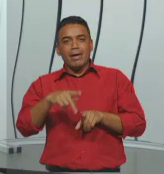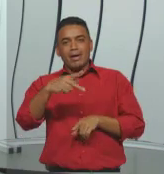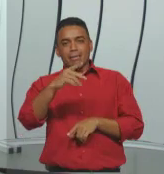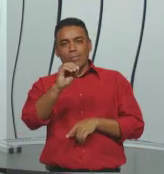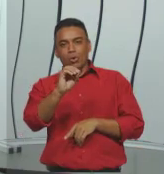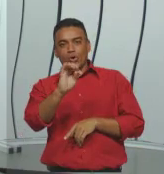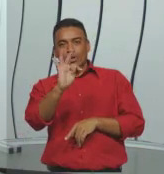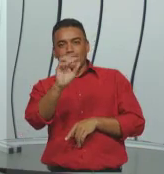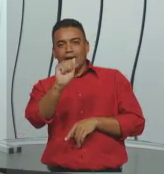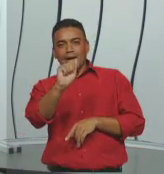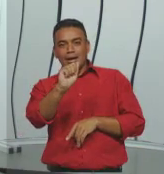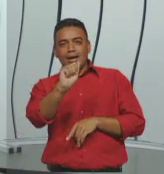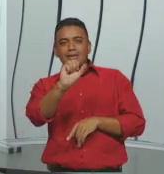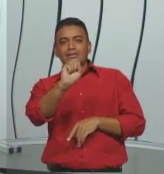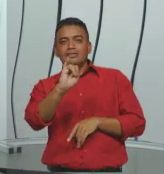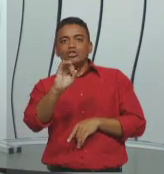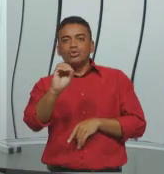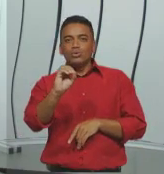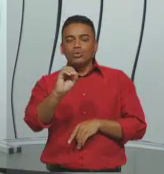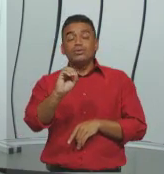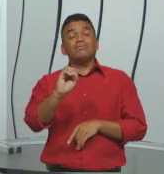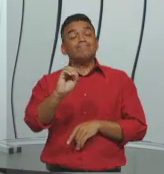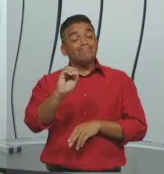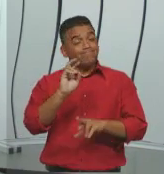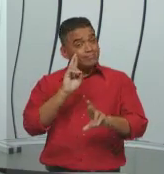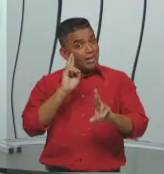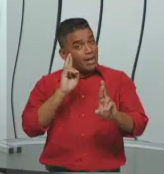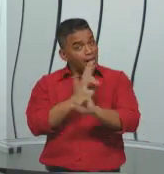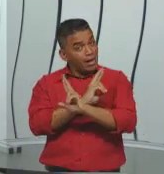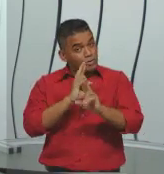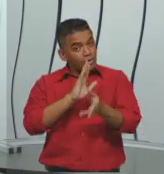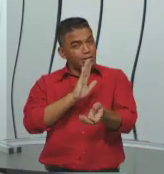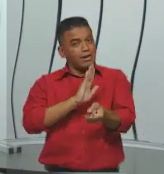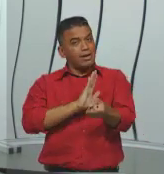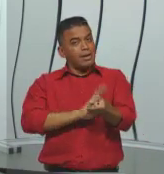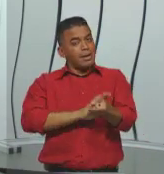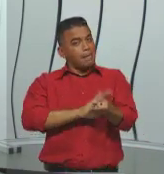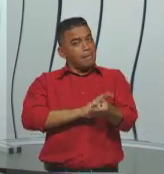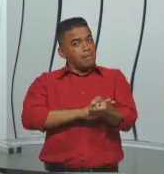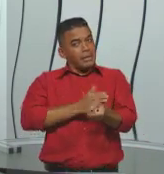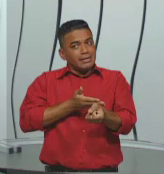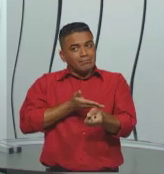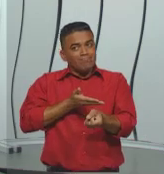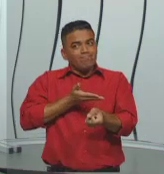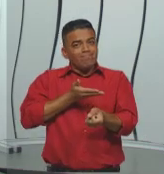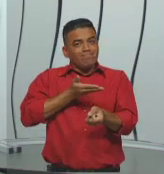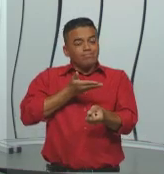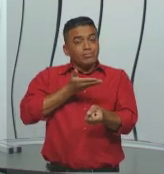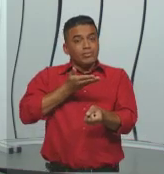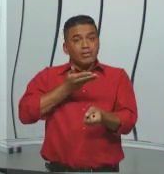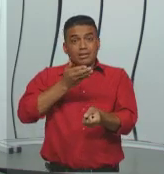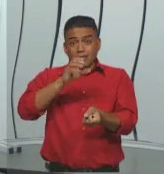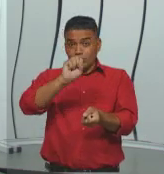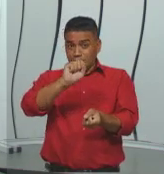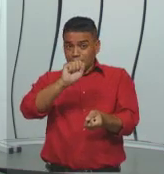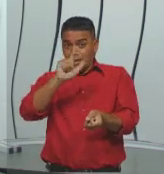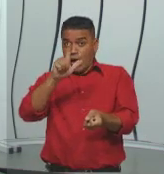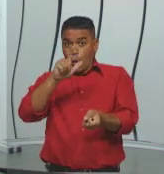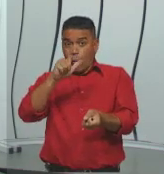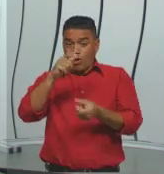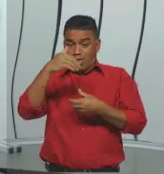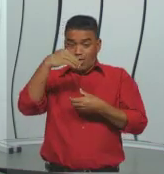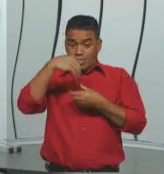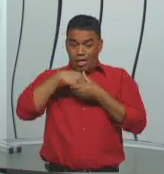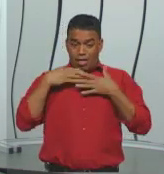está diretamente relacionado à sua pressão sanguínea. Se acumular muito sal, por exemplo, no seu sangue, você pode sofrer com o que